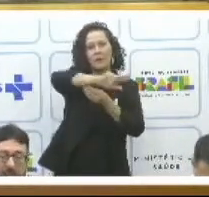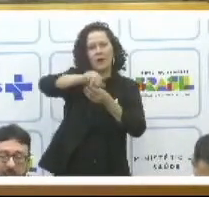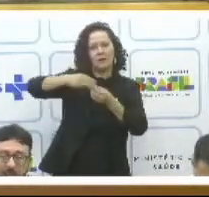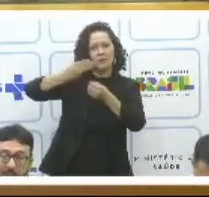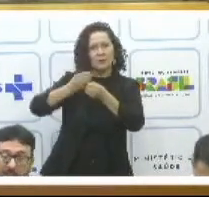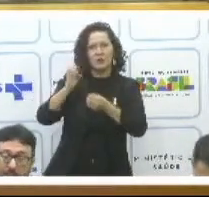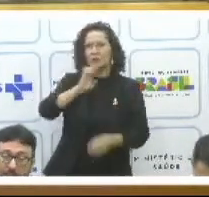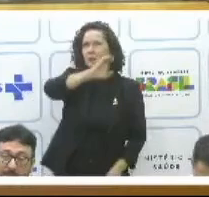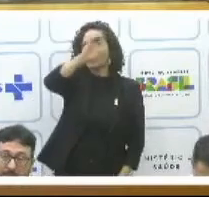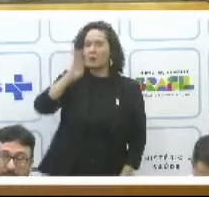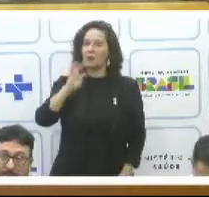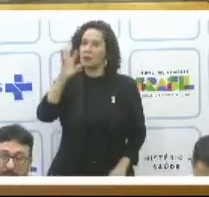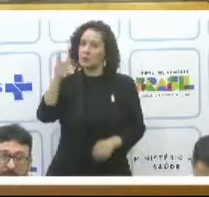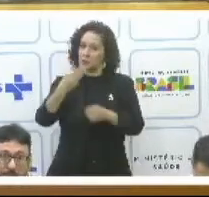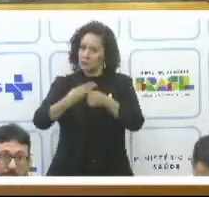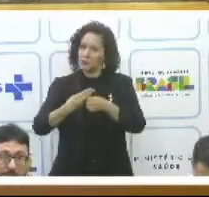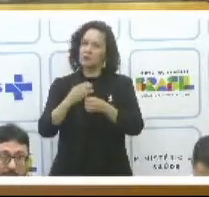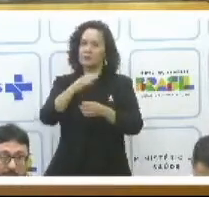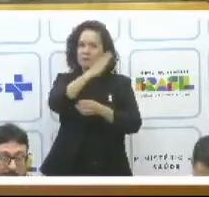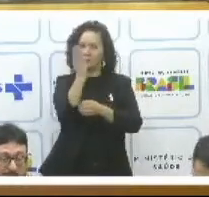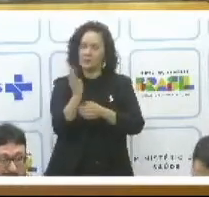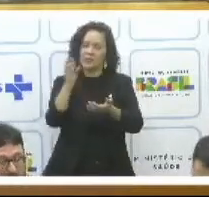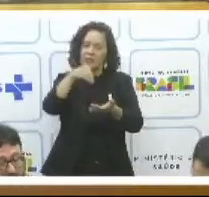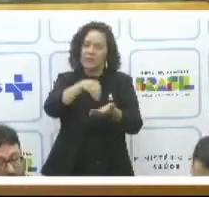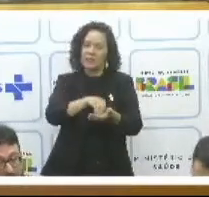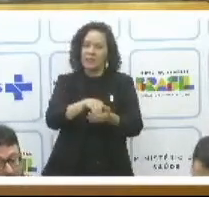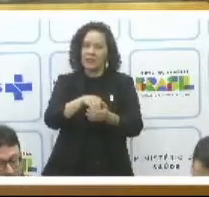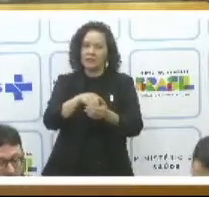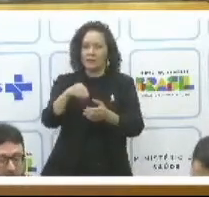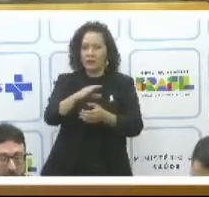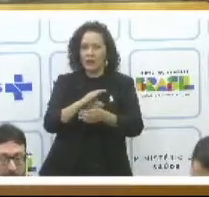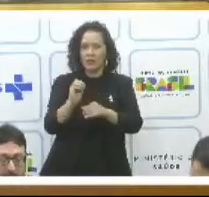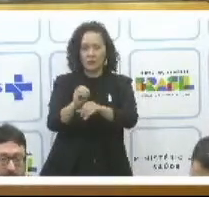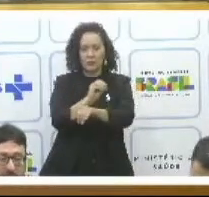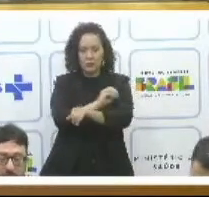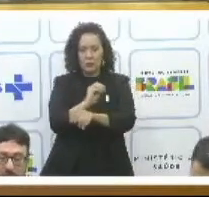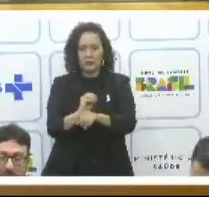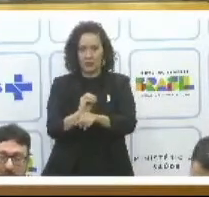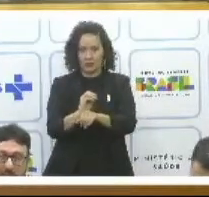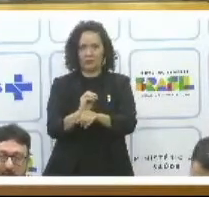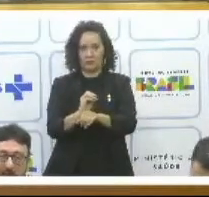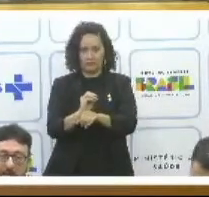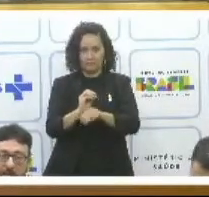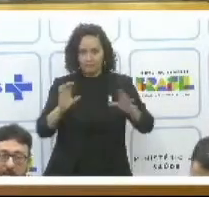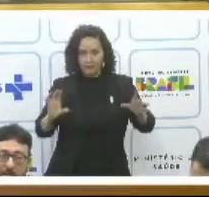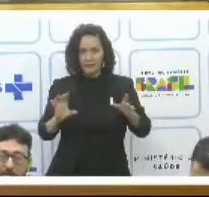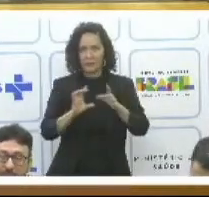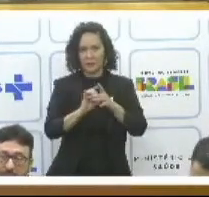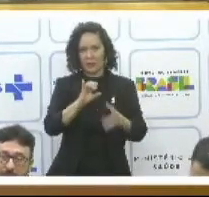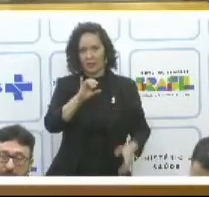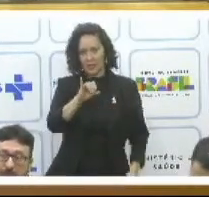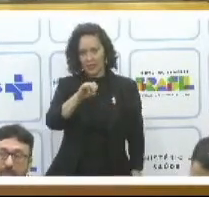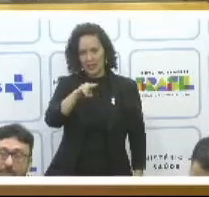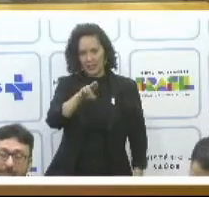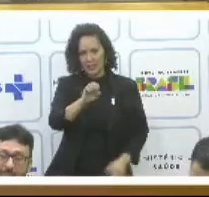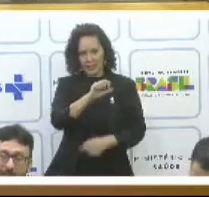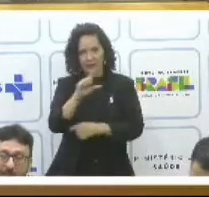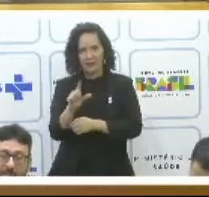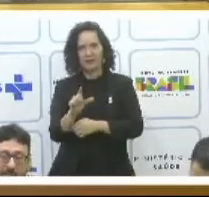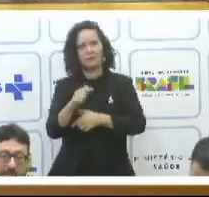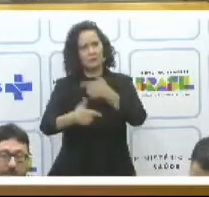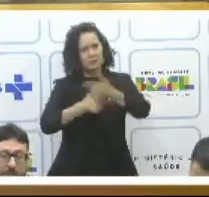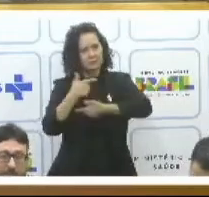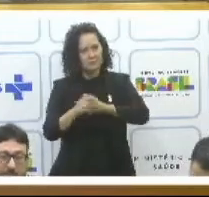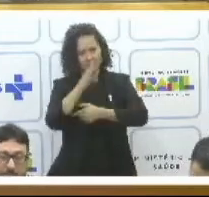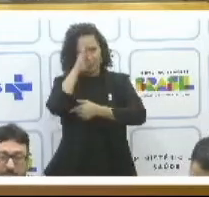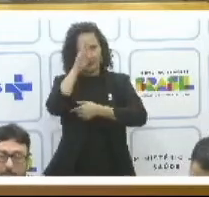Né. Dentro do Departamento de Gestão do Cuidado Departamento de Gestão do Cuidado Integral, temos ações fundamentais,